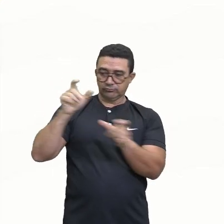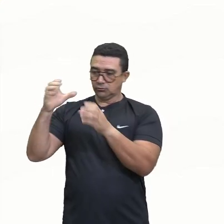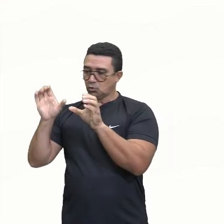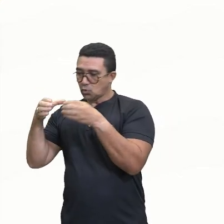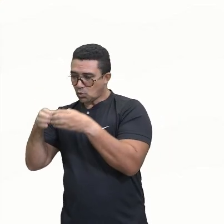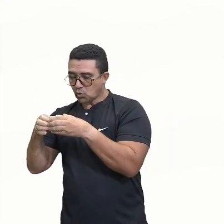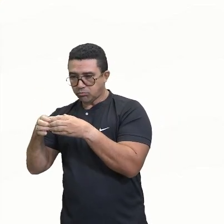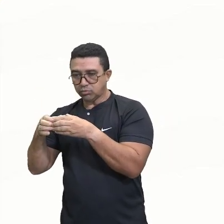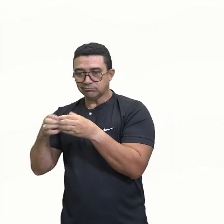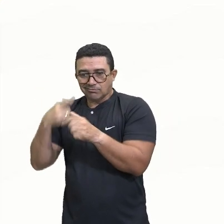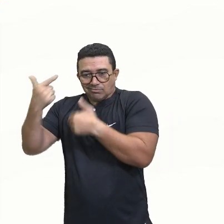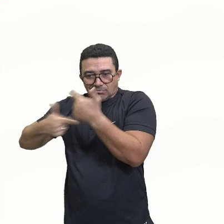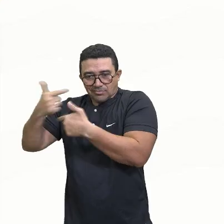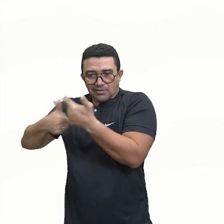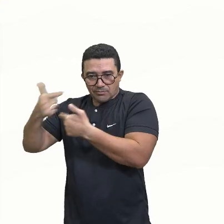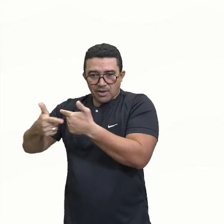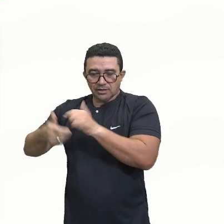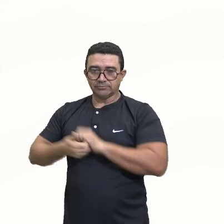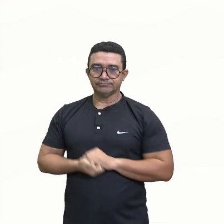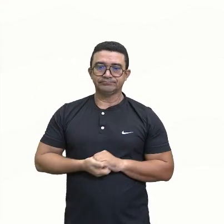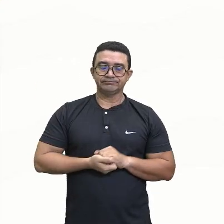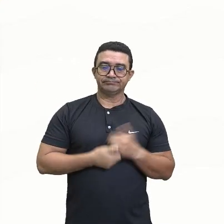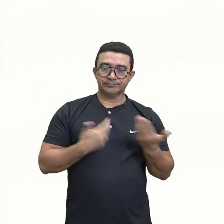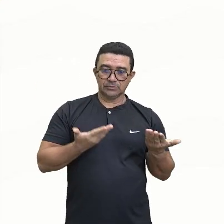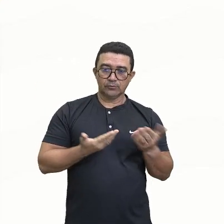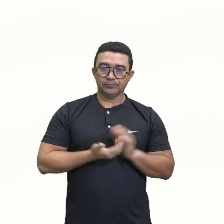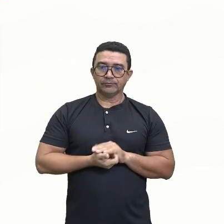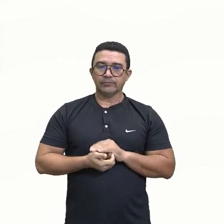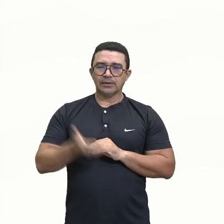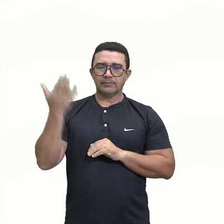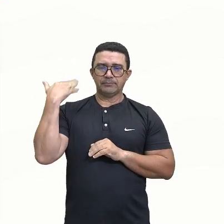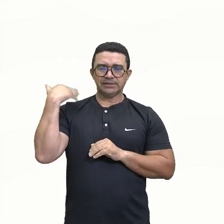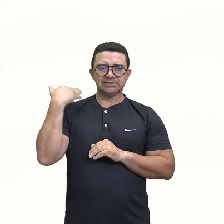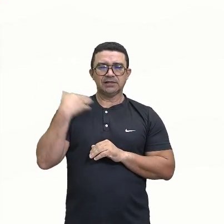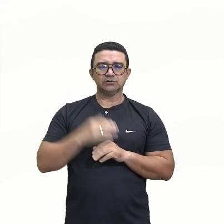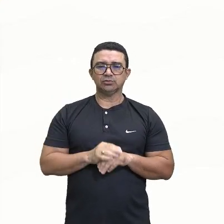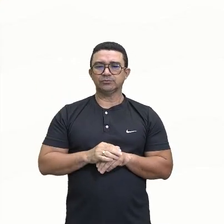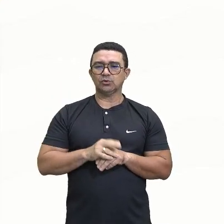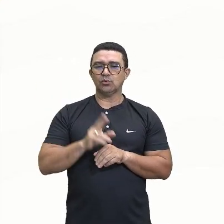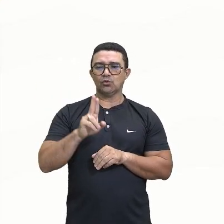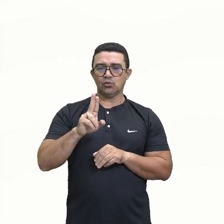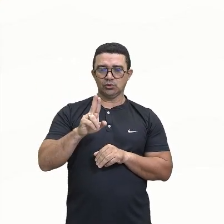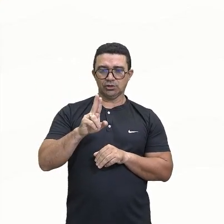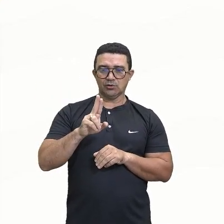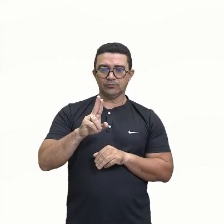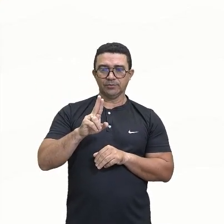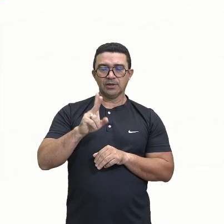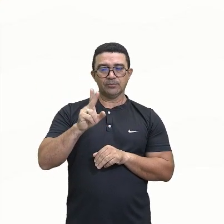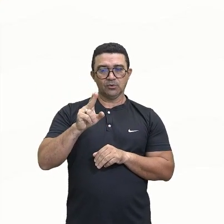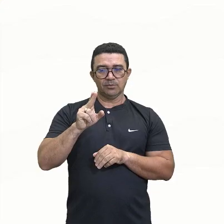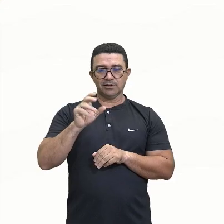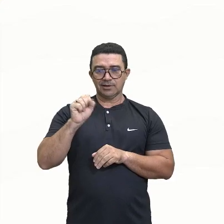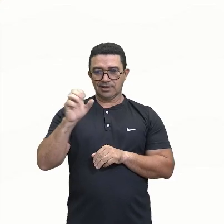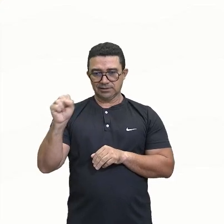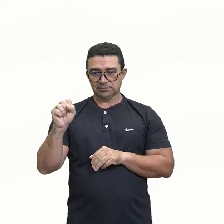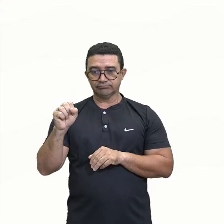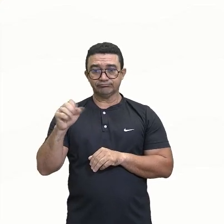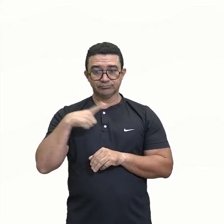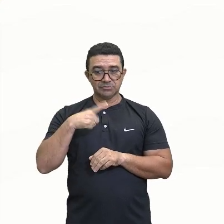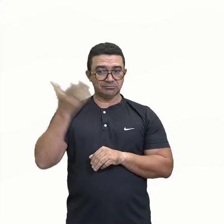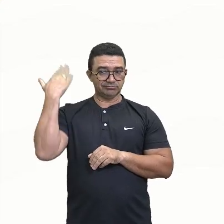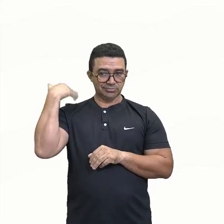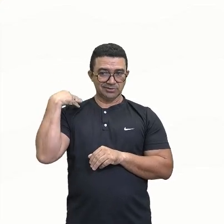é planificada, que tem uma economia planificada, como foi a União Soviética durante muito tempo, a gente tem uma sociedade